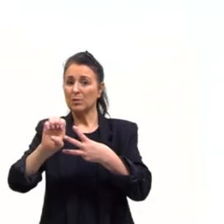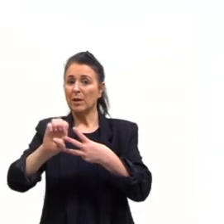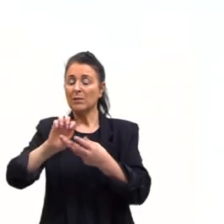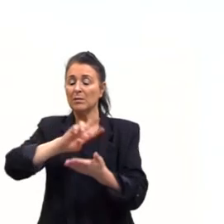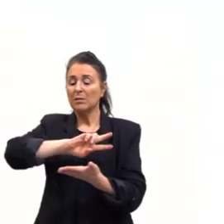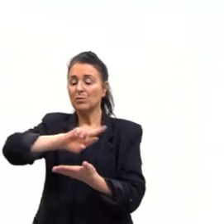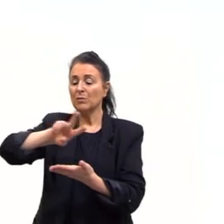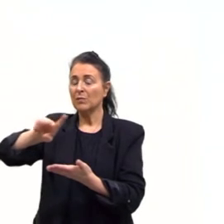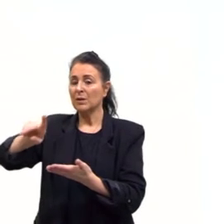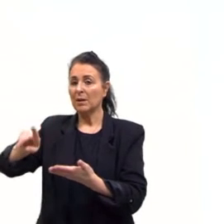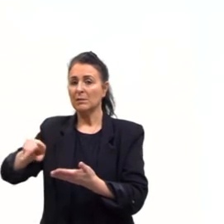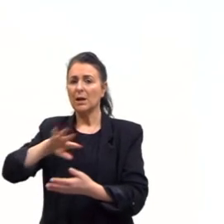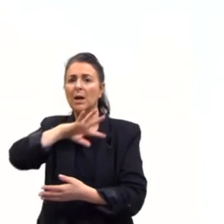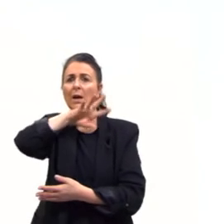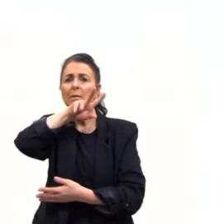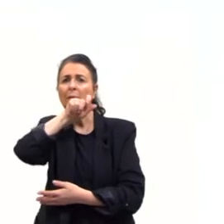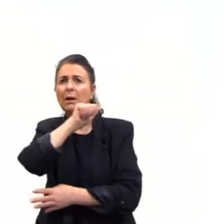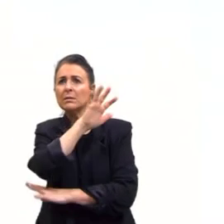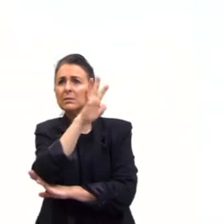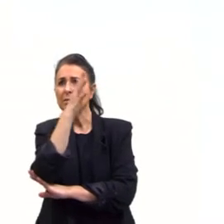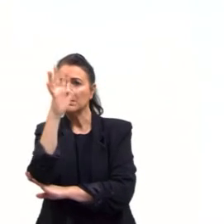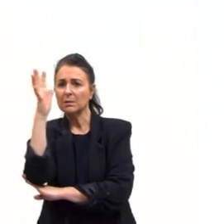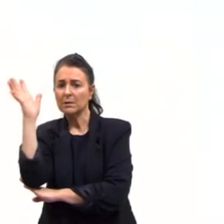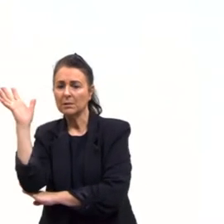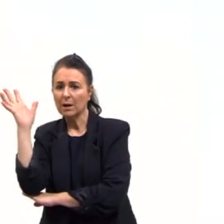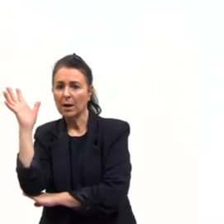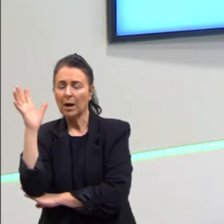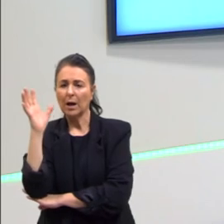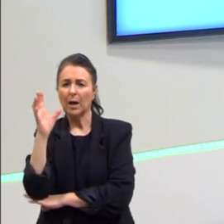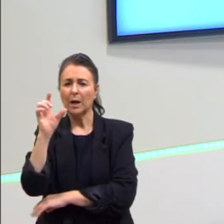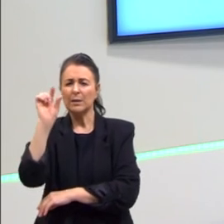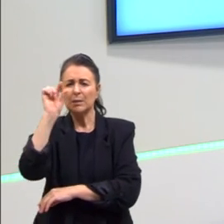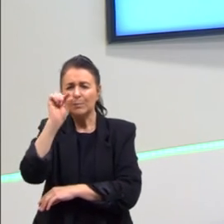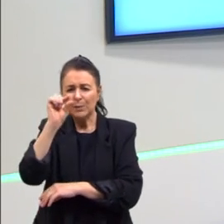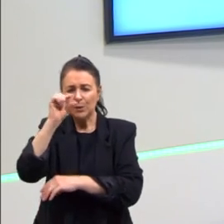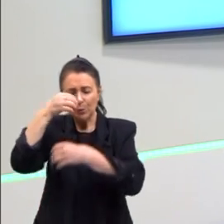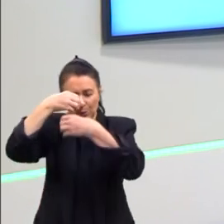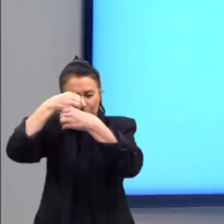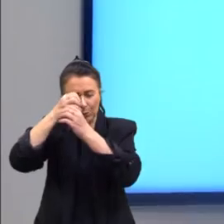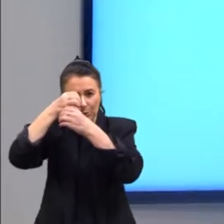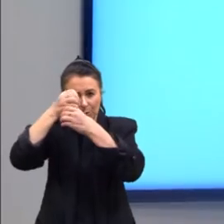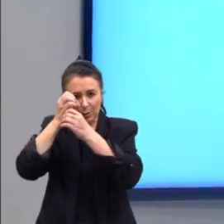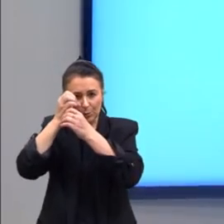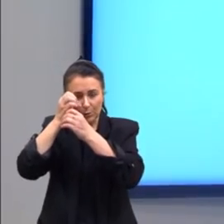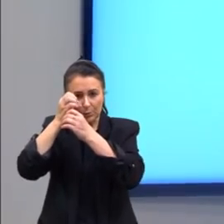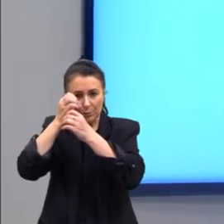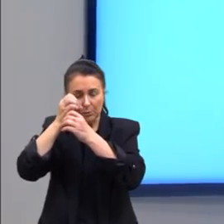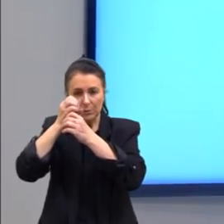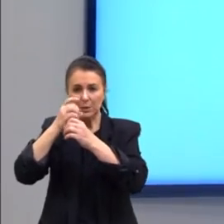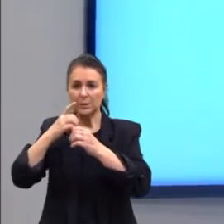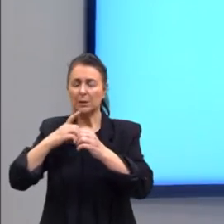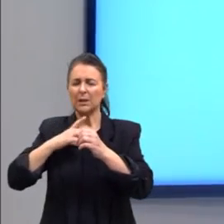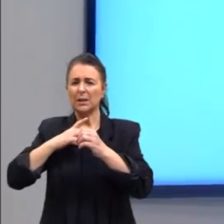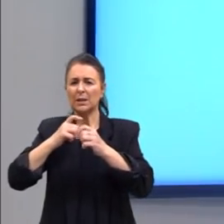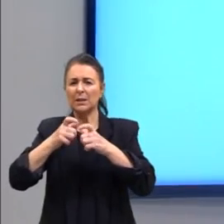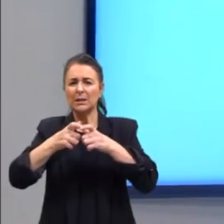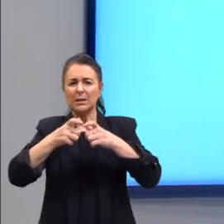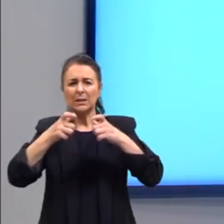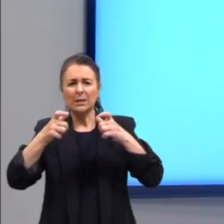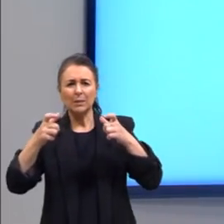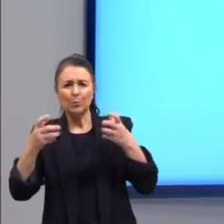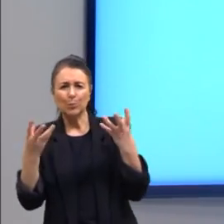entre animais vegetais e microorganismos envoltos em uma imensa